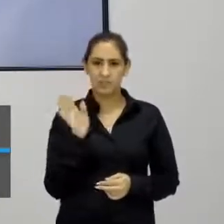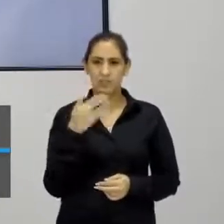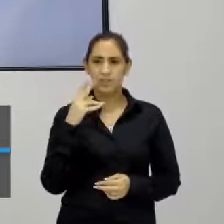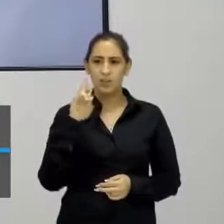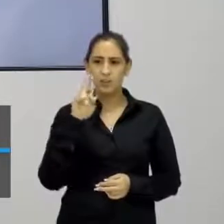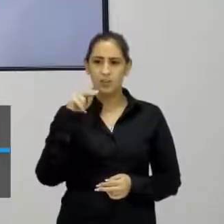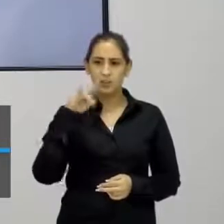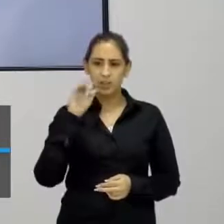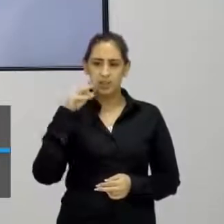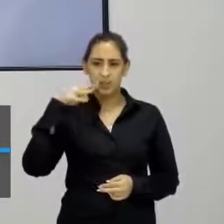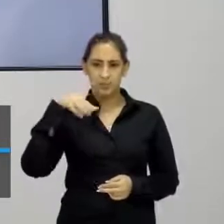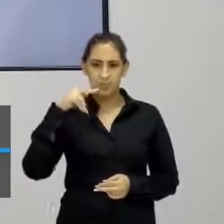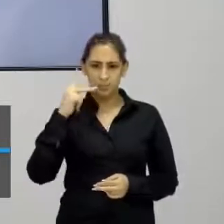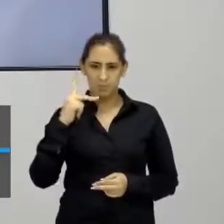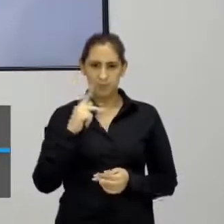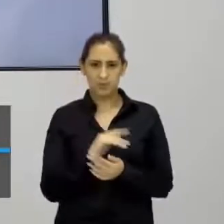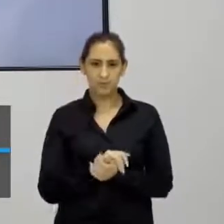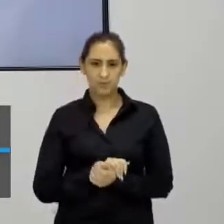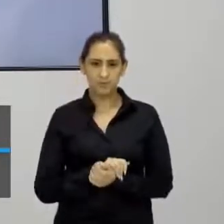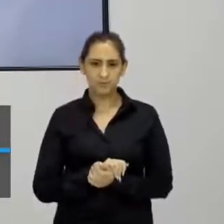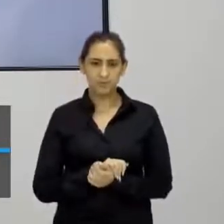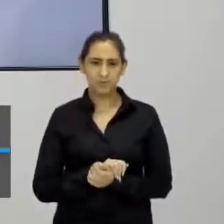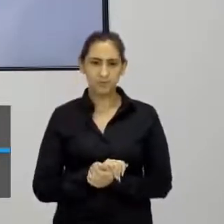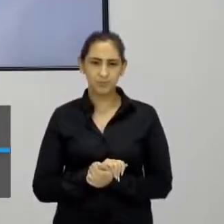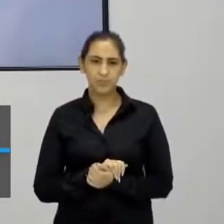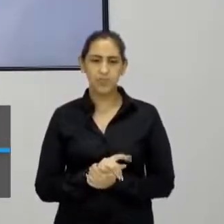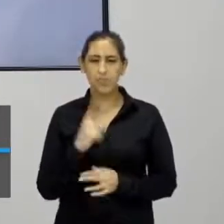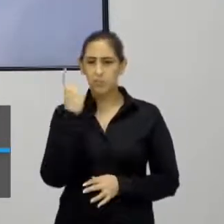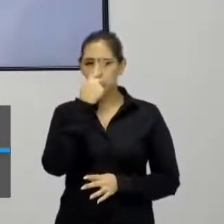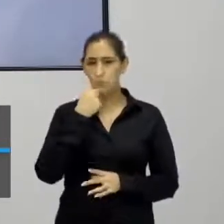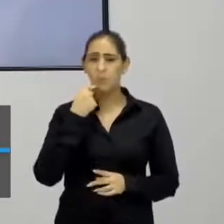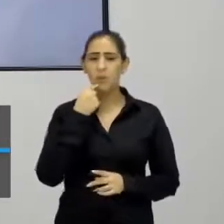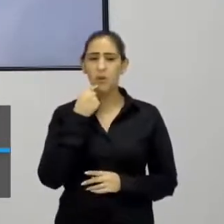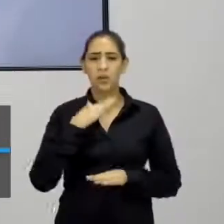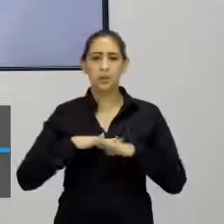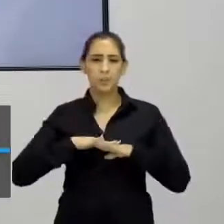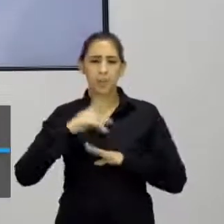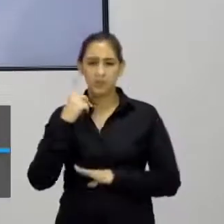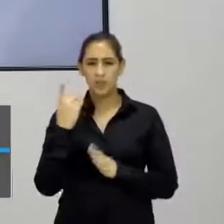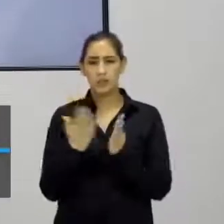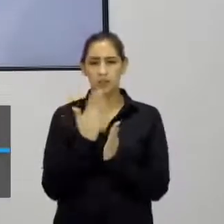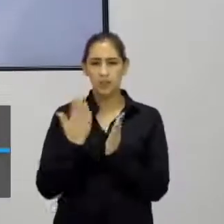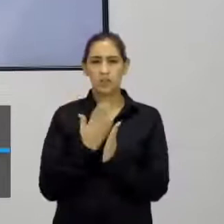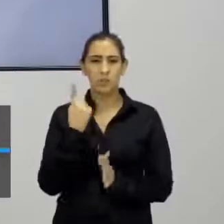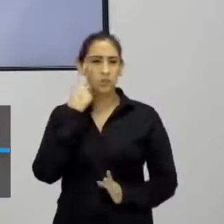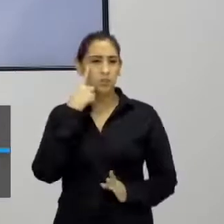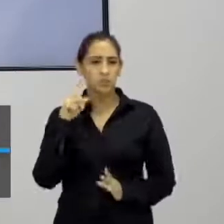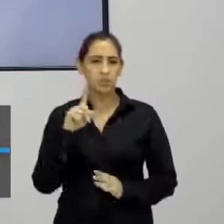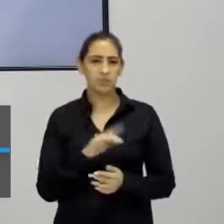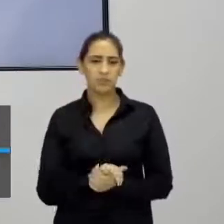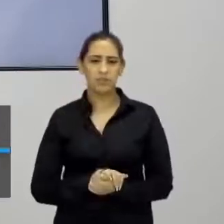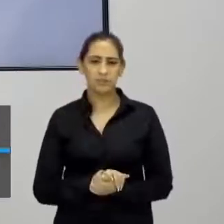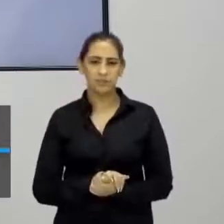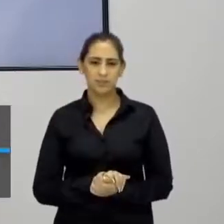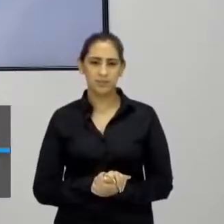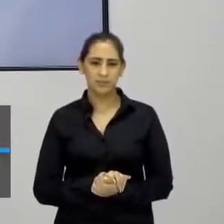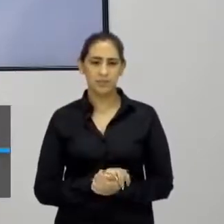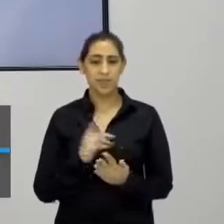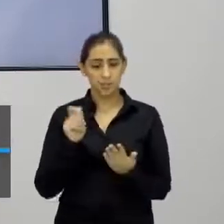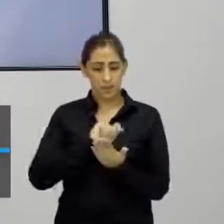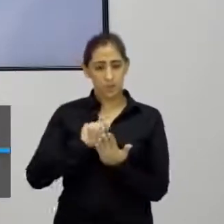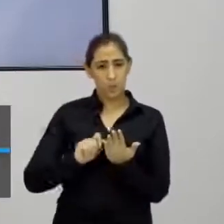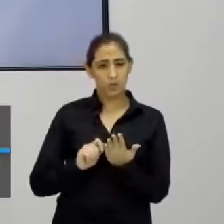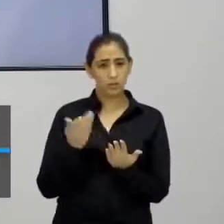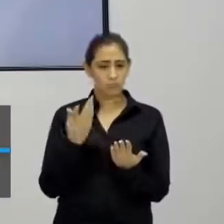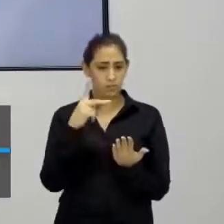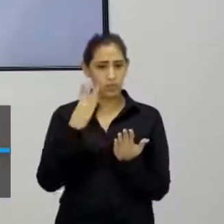vestibular. Então, serei eu o professor, serão aulas de 1 hora, mais de um livro por dia. Então, por favor, anota na agenda, dia